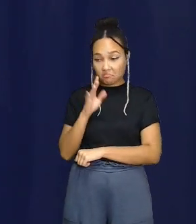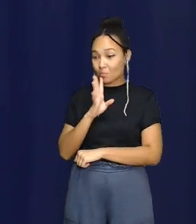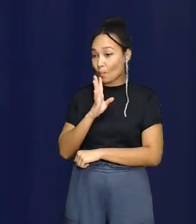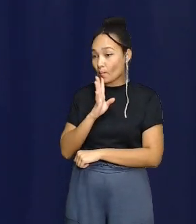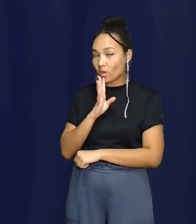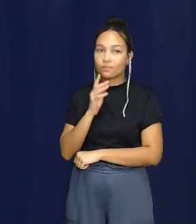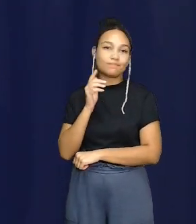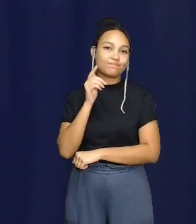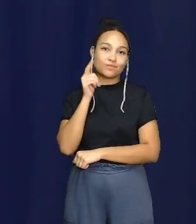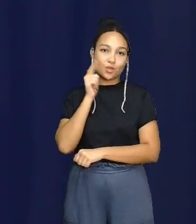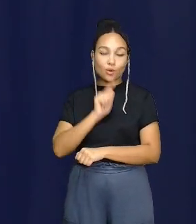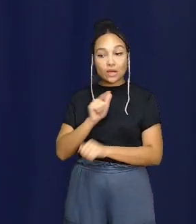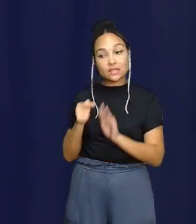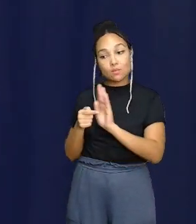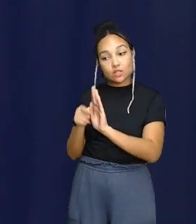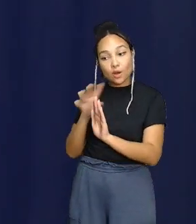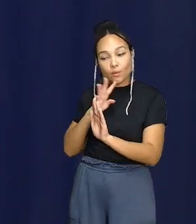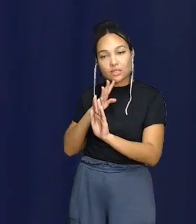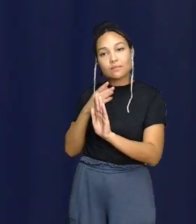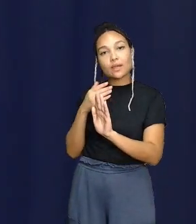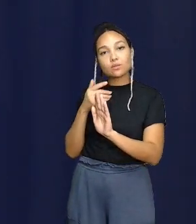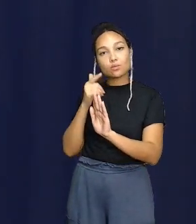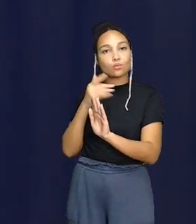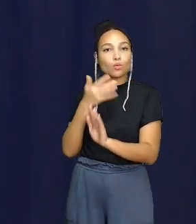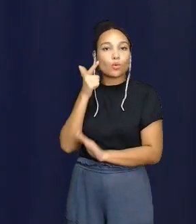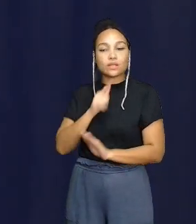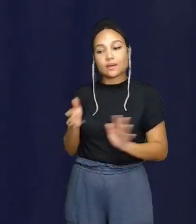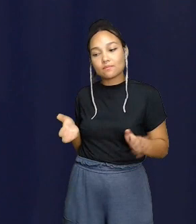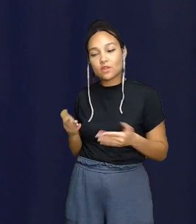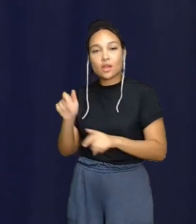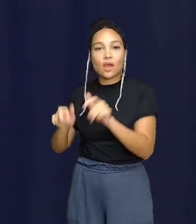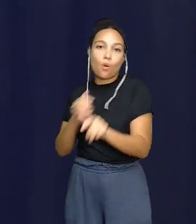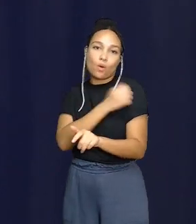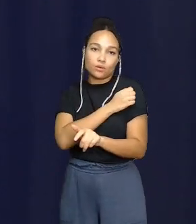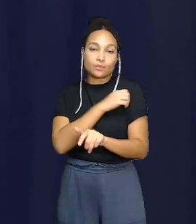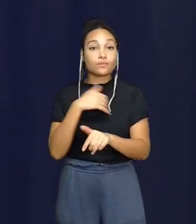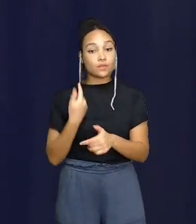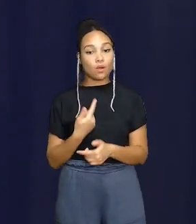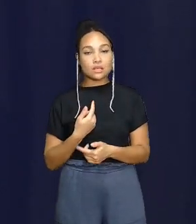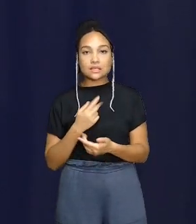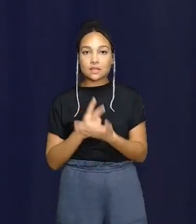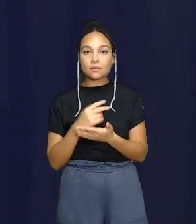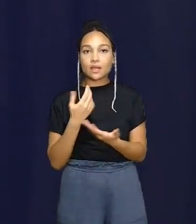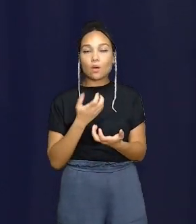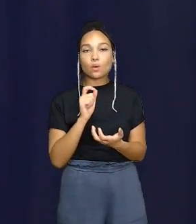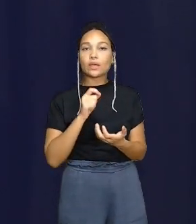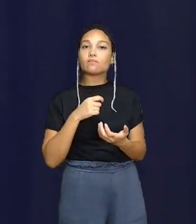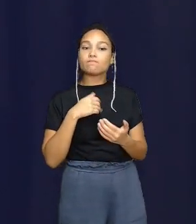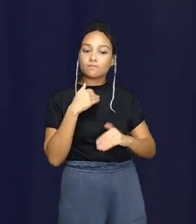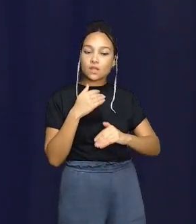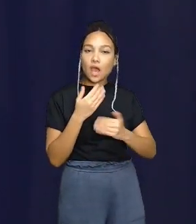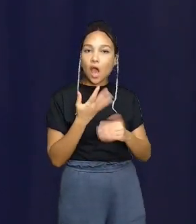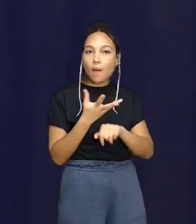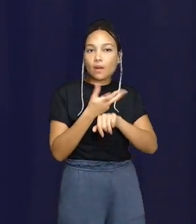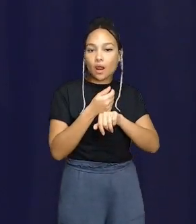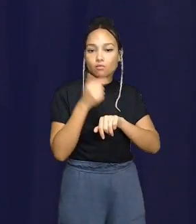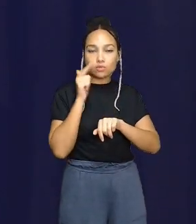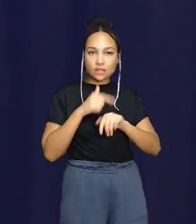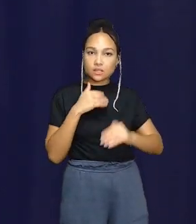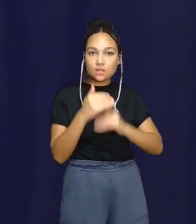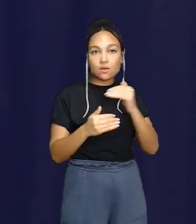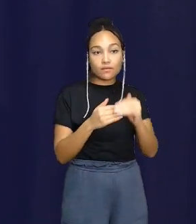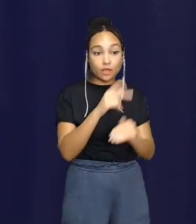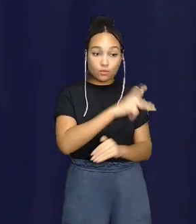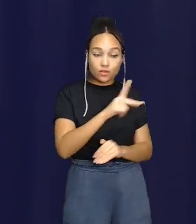esse conhecimento em sala de aula. Então, é um momento onde a gente tem buscado desenvolver essas competências também nos professores. E é um